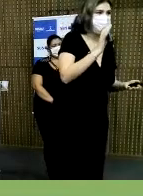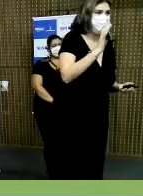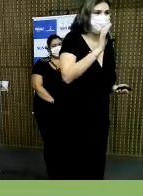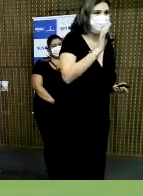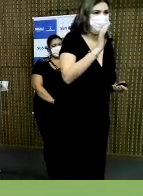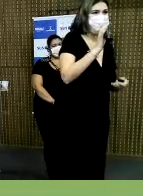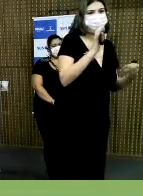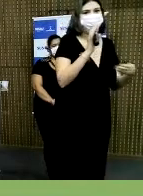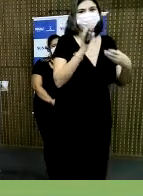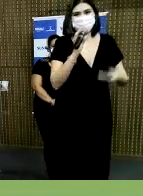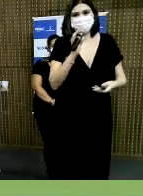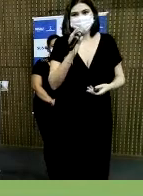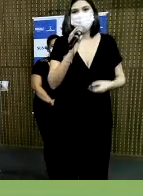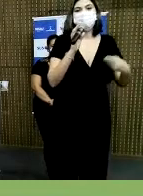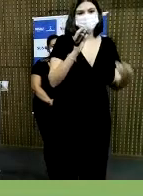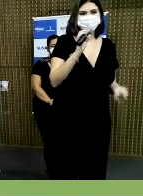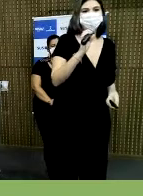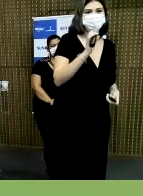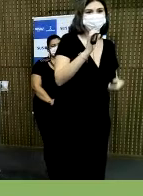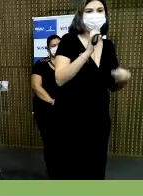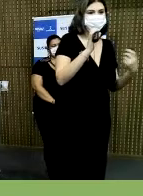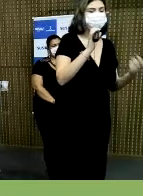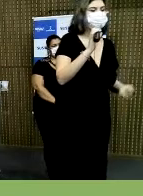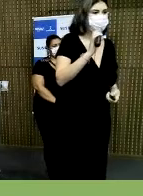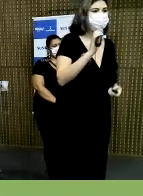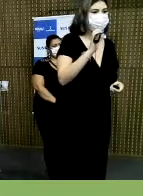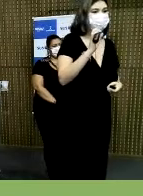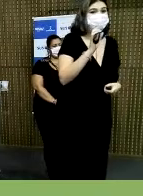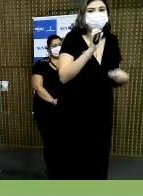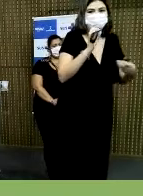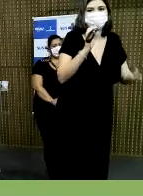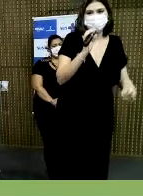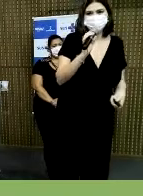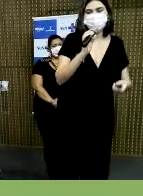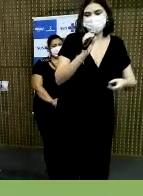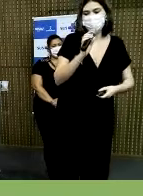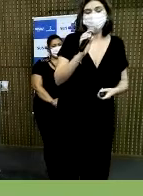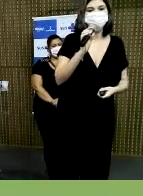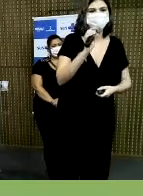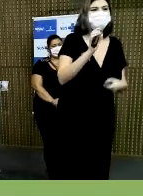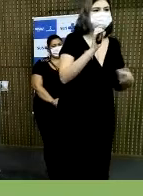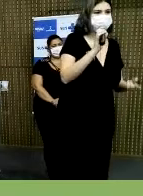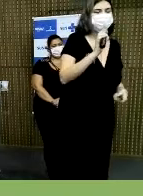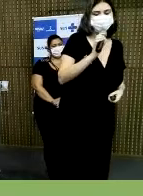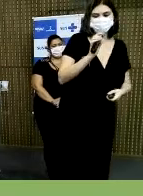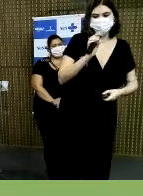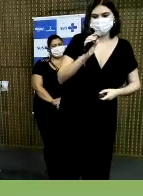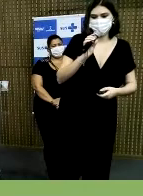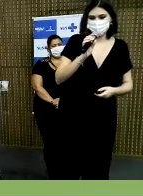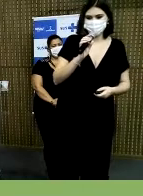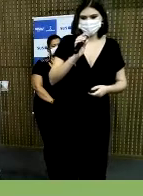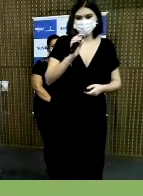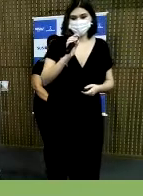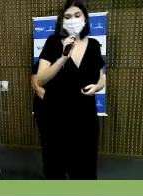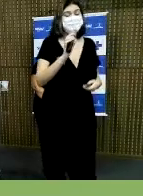tivemos os evitáveis, mas nós chegamos a ter essa discussão para a gente ver se realmente era ou não, se a unidade podia fazer